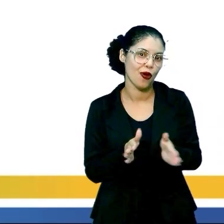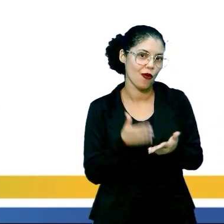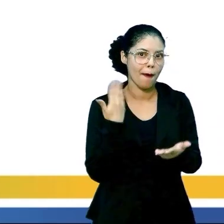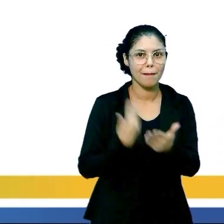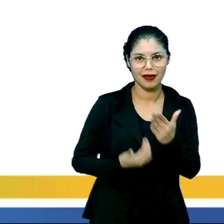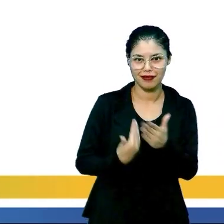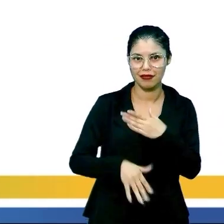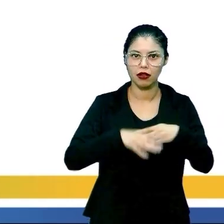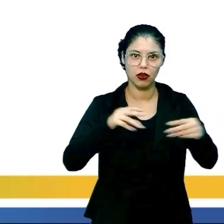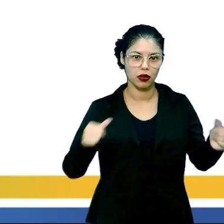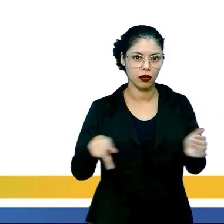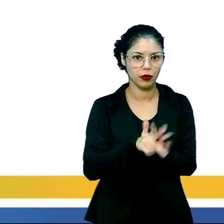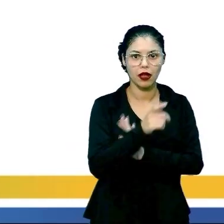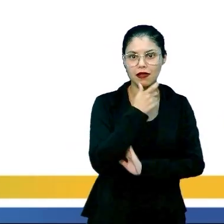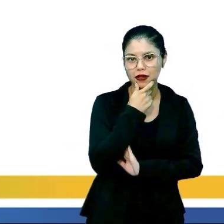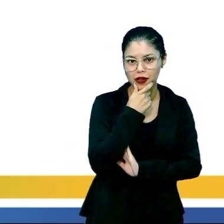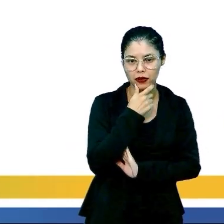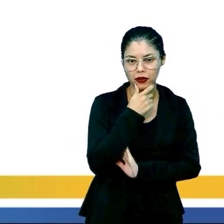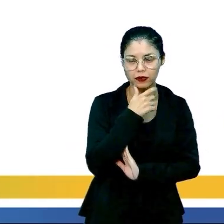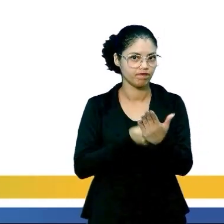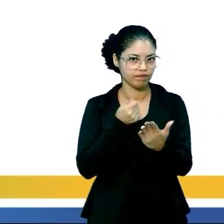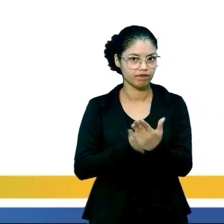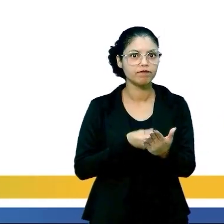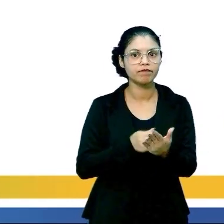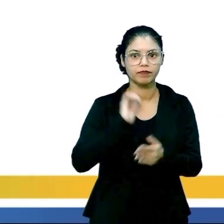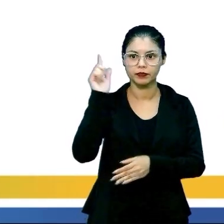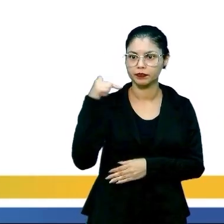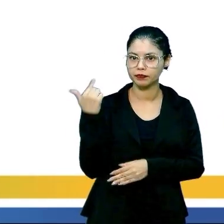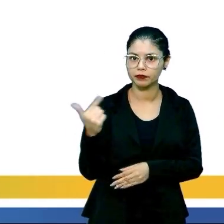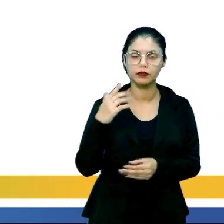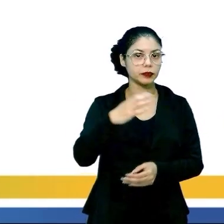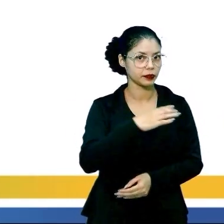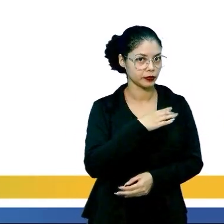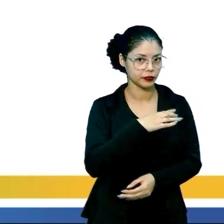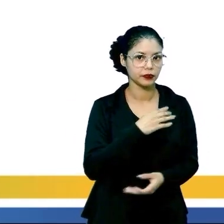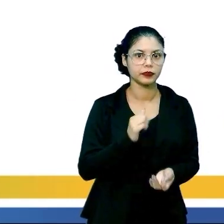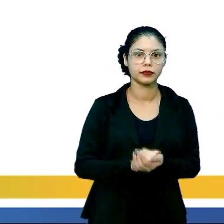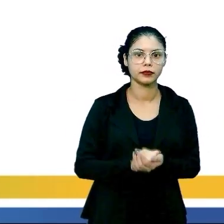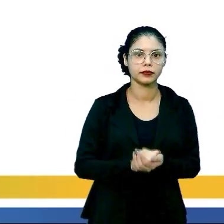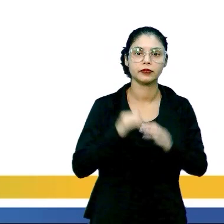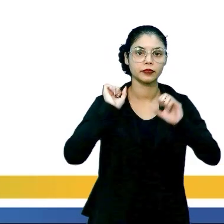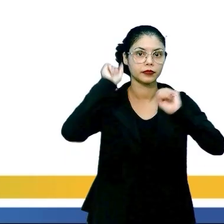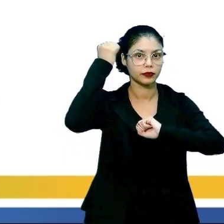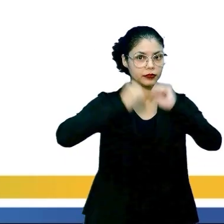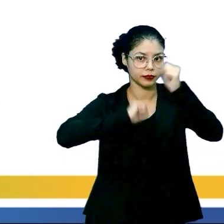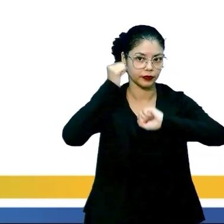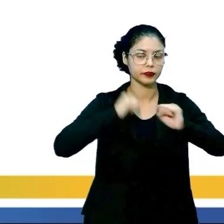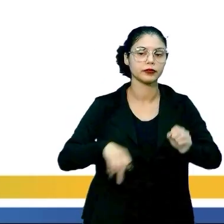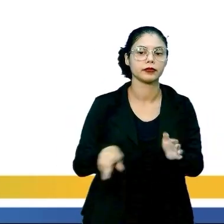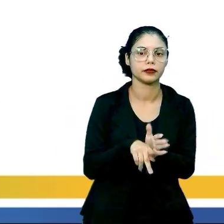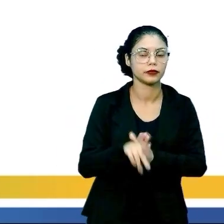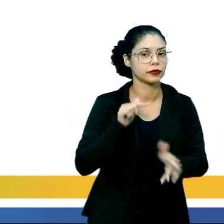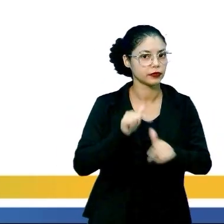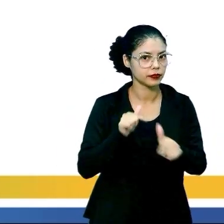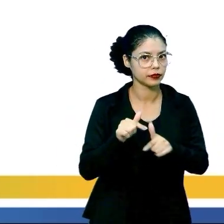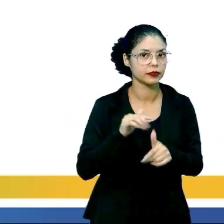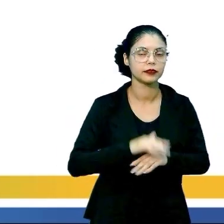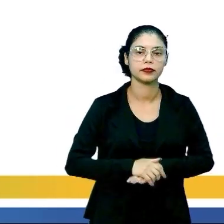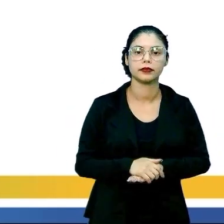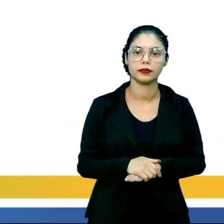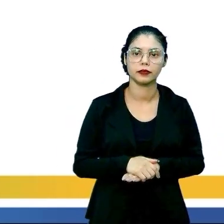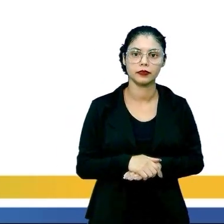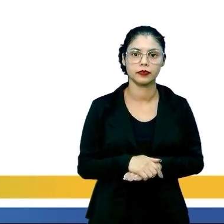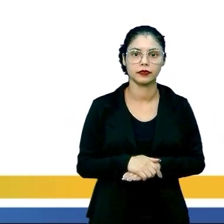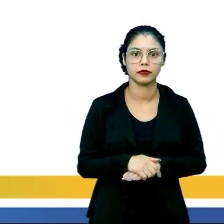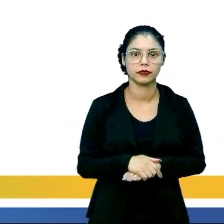perdessem suas terras na Inglaterra e fossem obrigadas a procurar as cidades e as fábricas, né, para trabalhar e